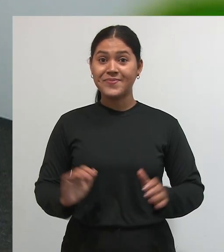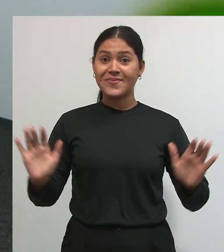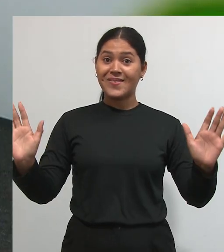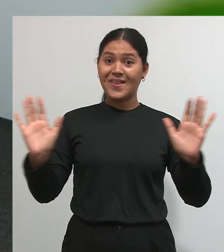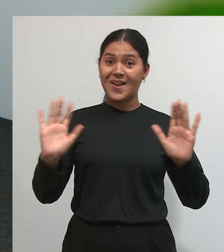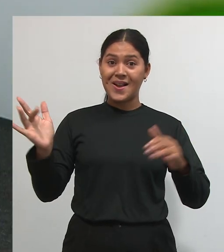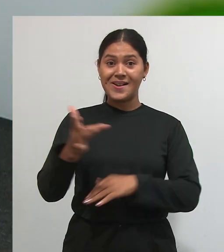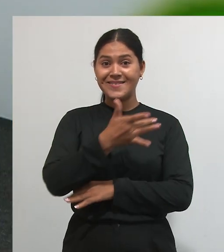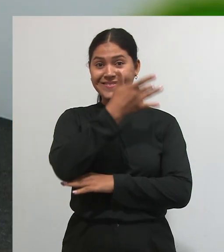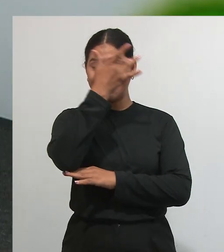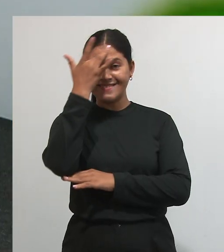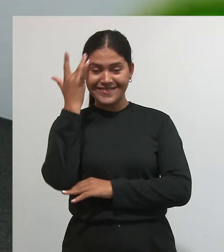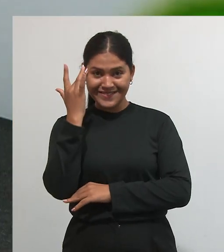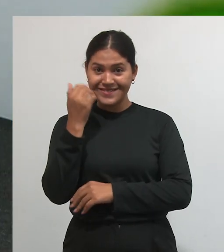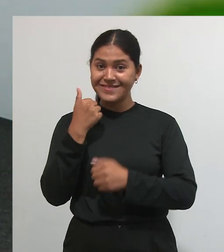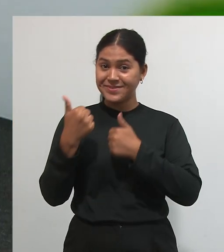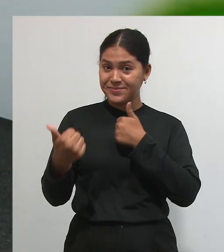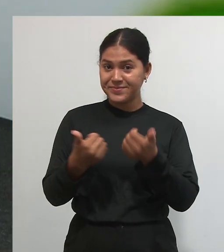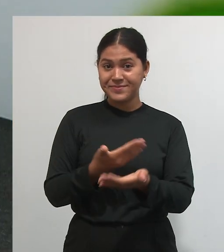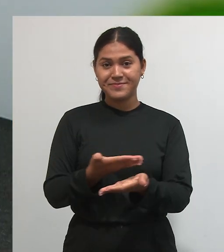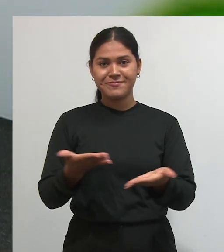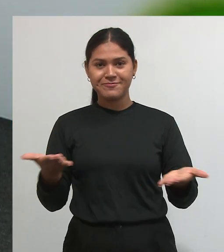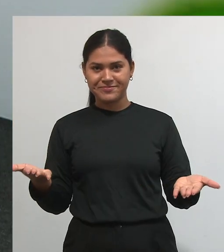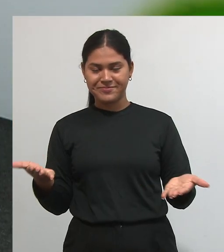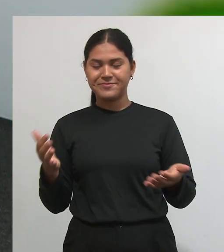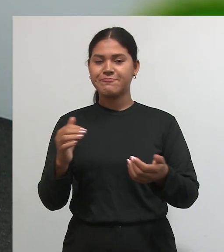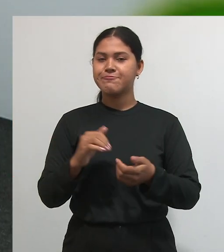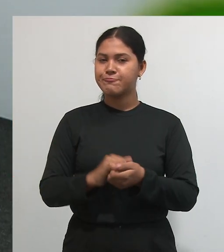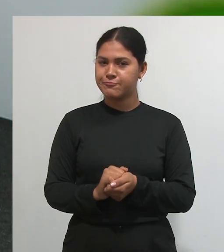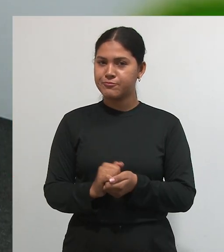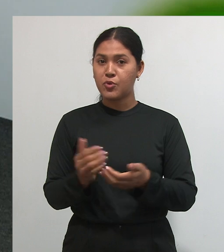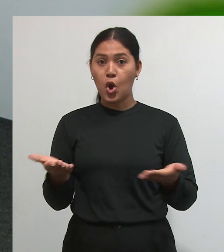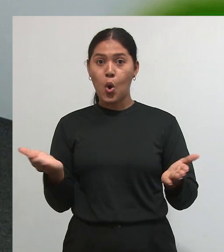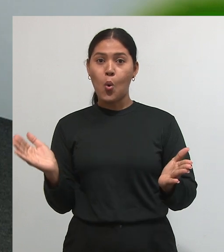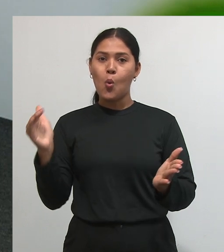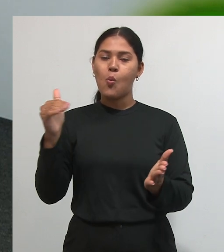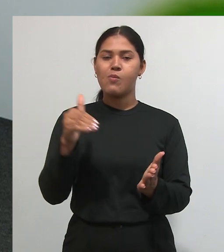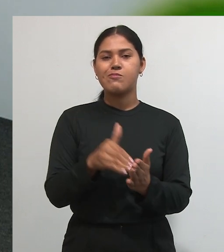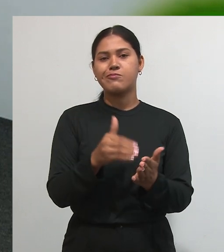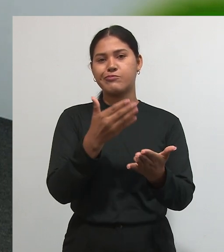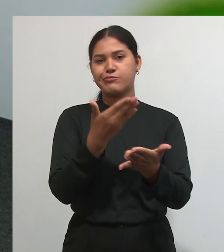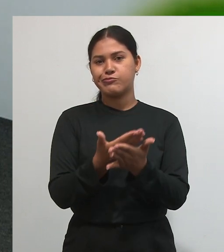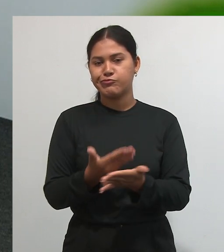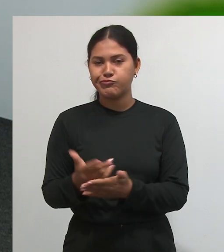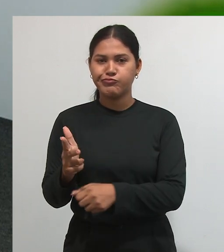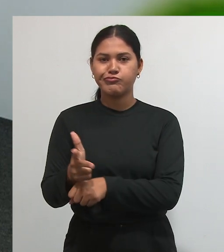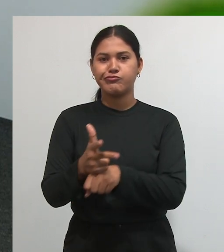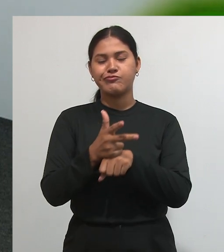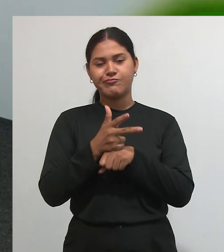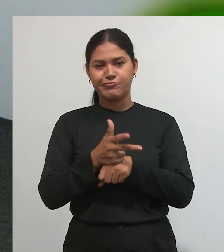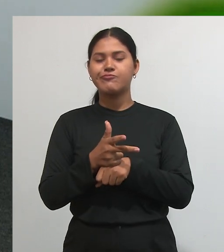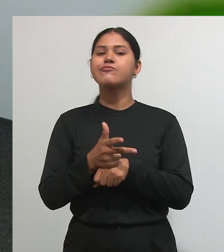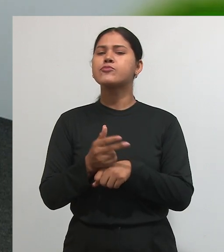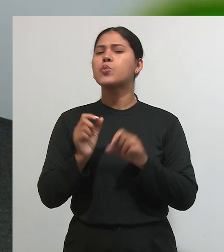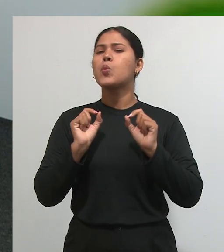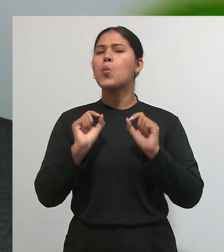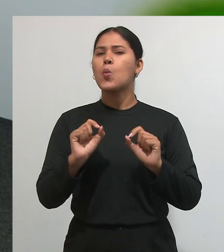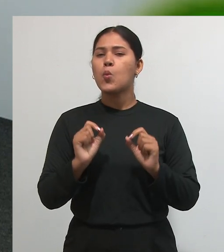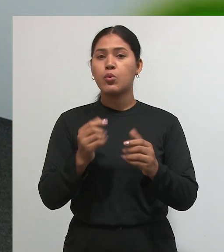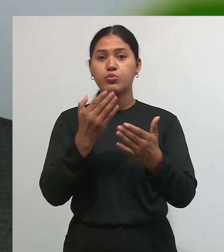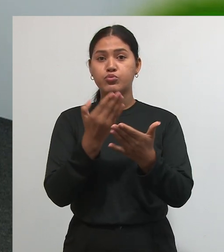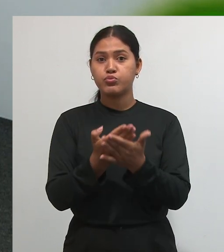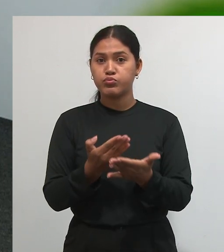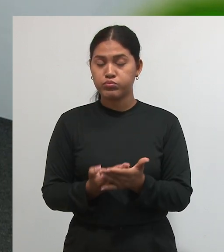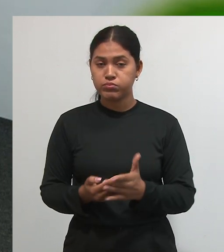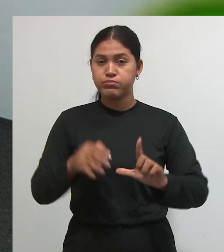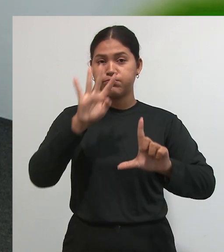Olá, galerinha! Tudo jóia com vocês? Chegamos à nossa última web aula, né? Vamos estudar sobre